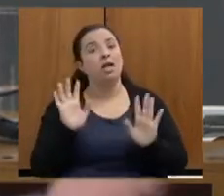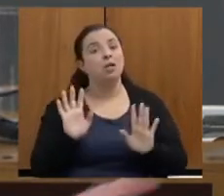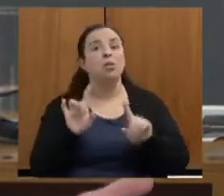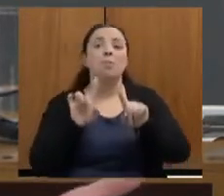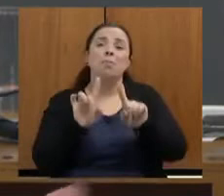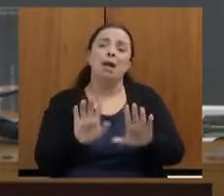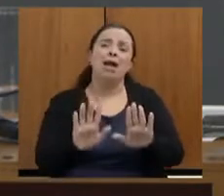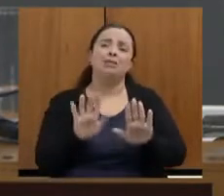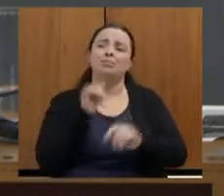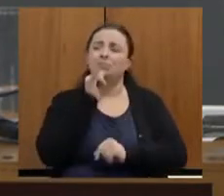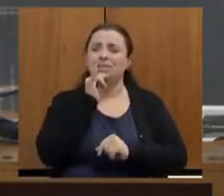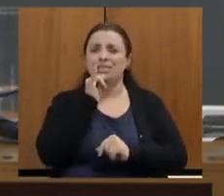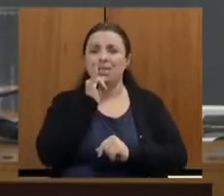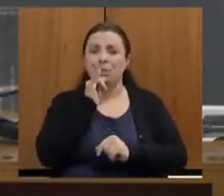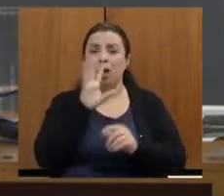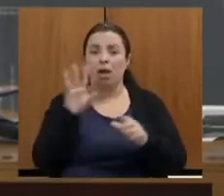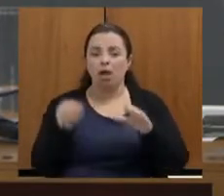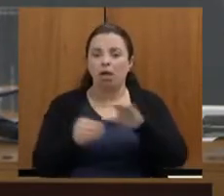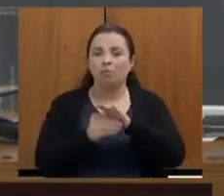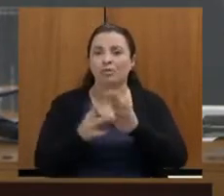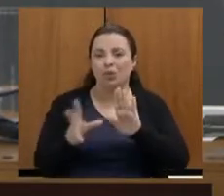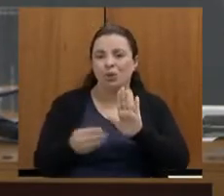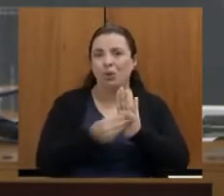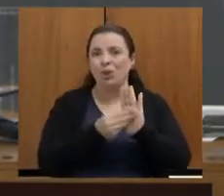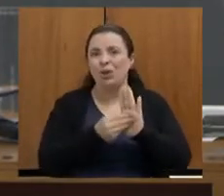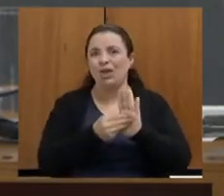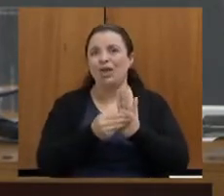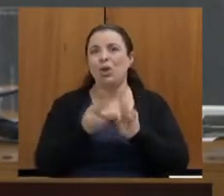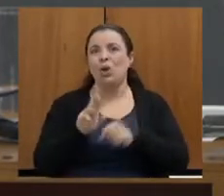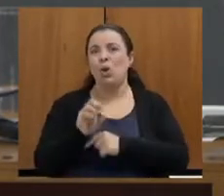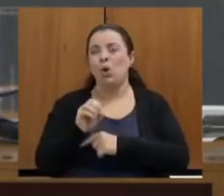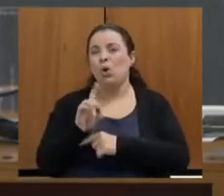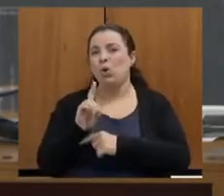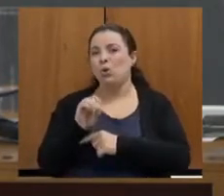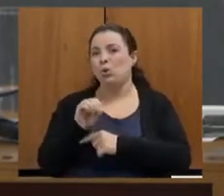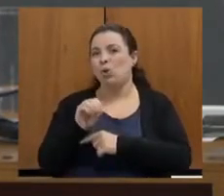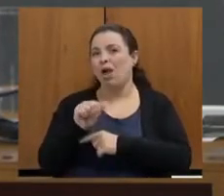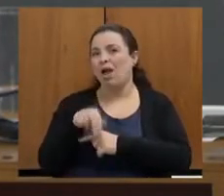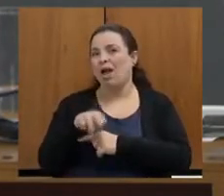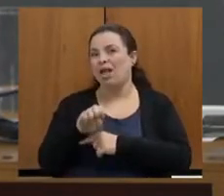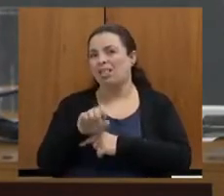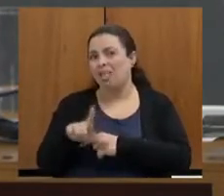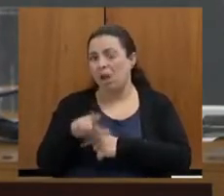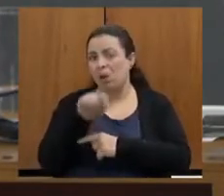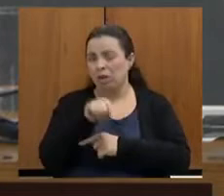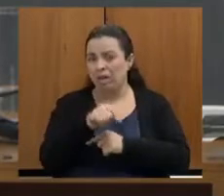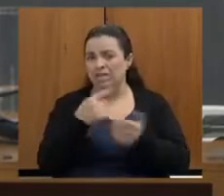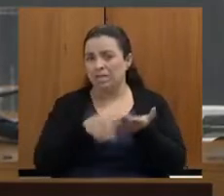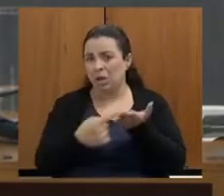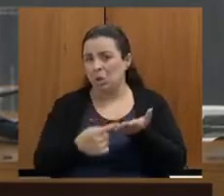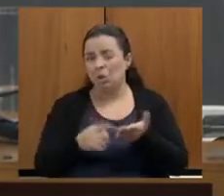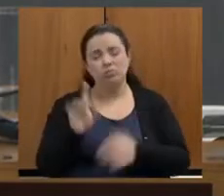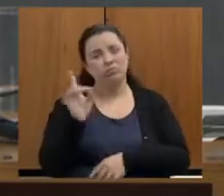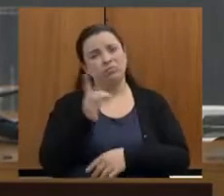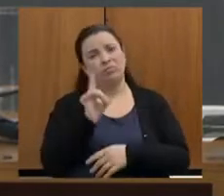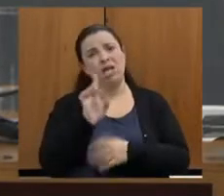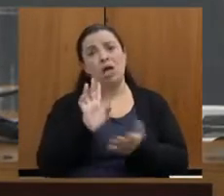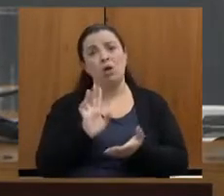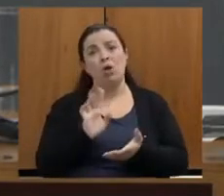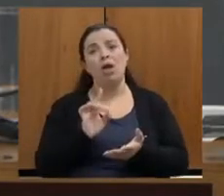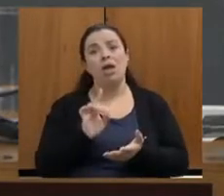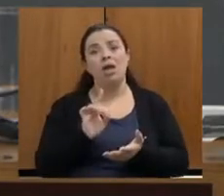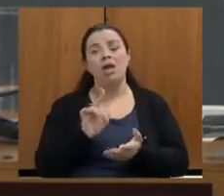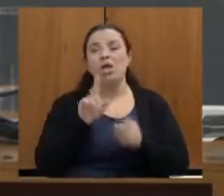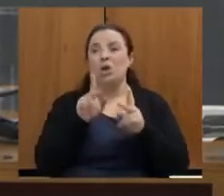novo Rodoanel nessa história como foi o caso de Brumadinho não se pode ter um novo ro do minério que sirva de plataforma